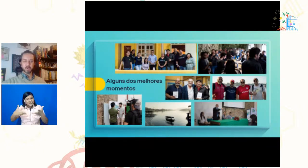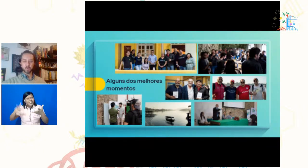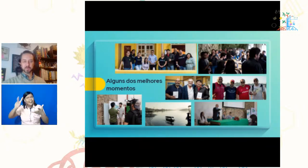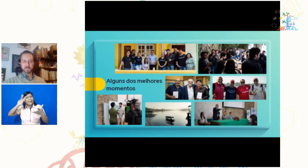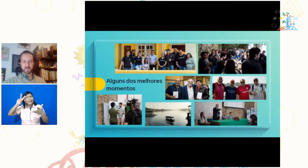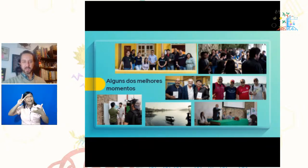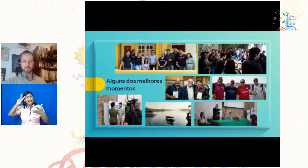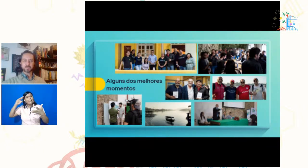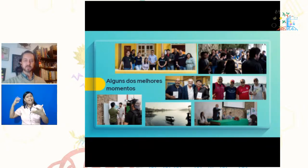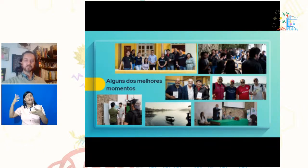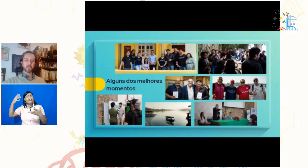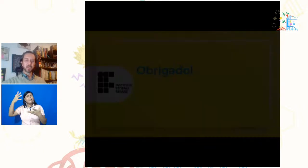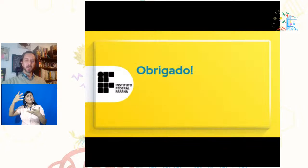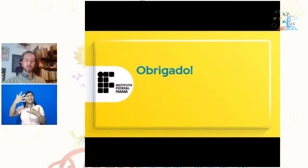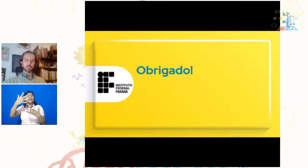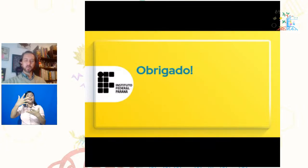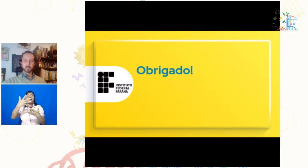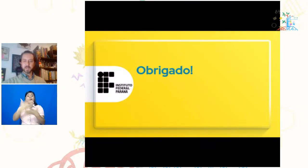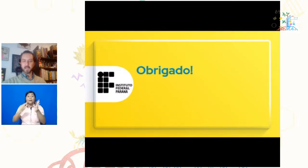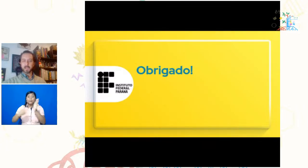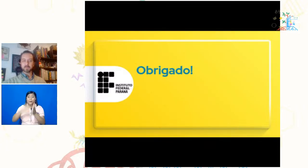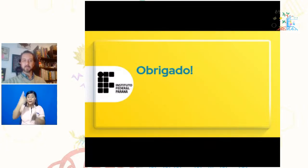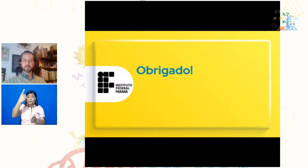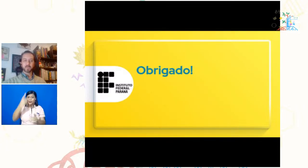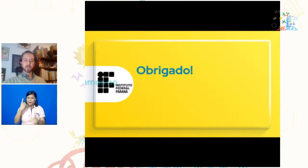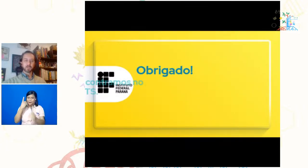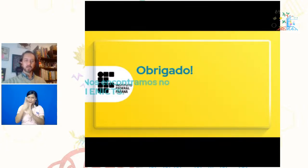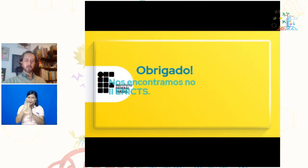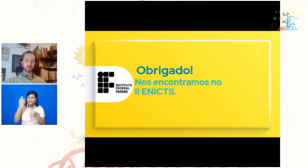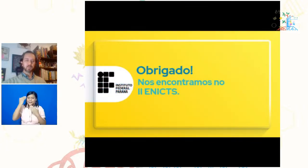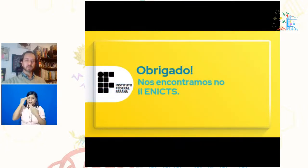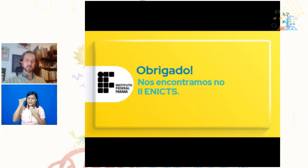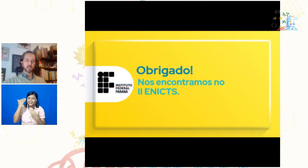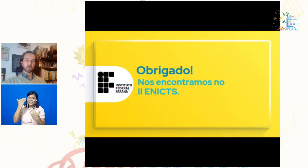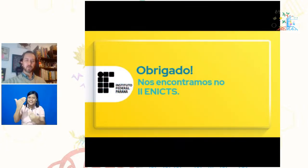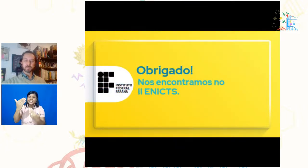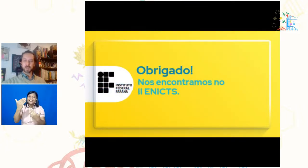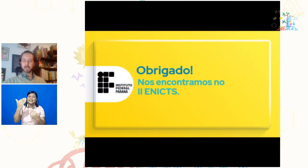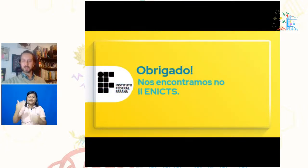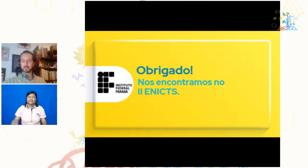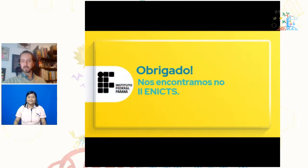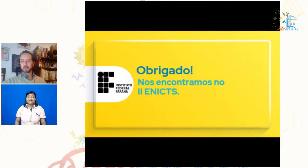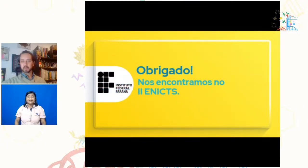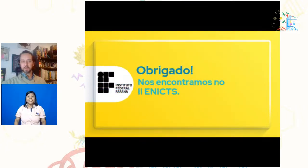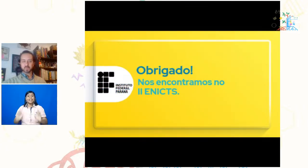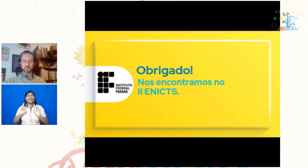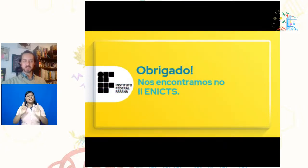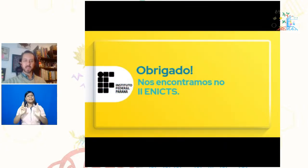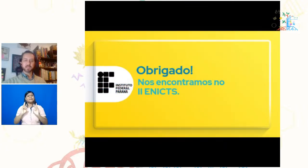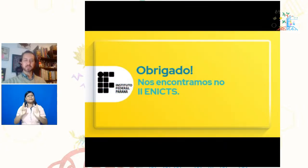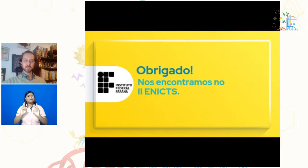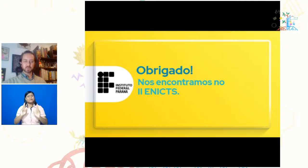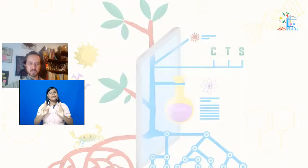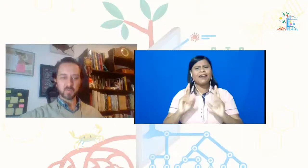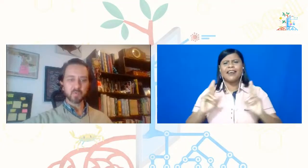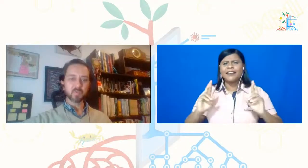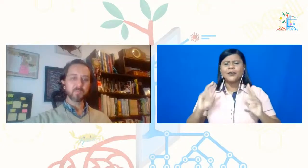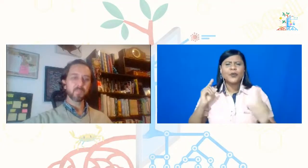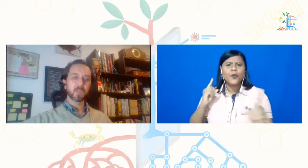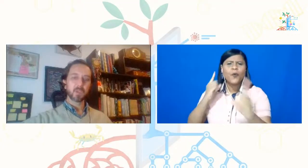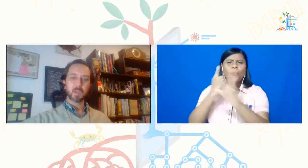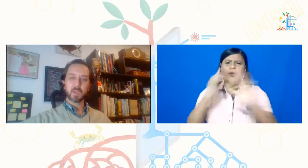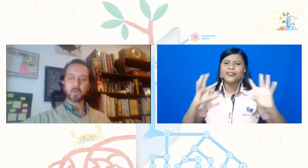pouquinho do primeiro encontro seria isso, muito obrigado e eu espero encontrar todos vocês no